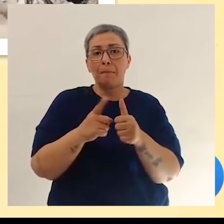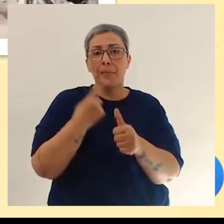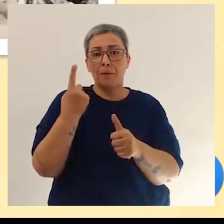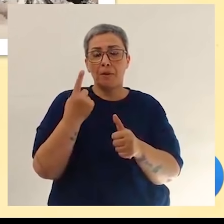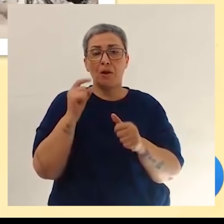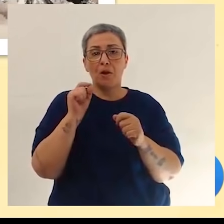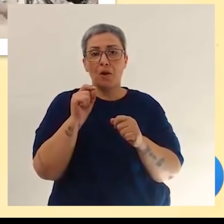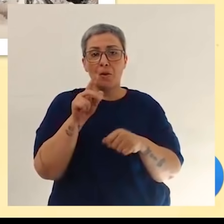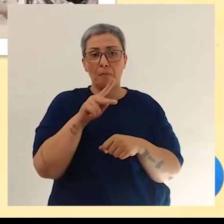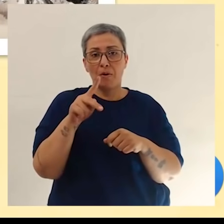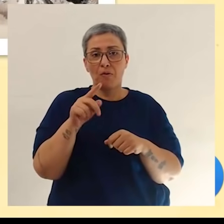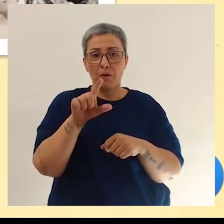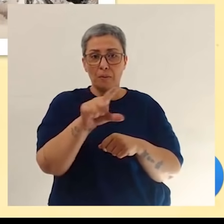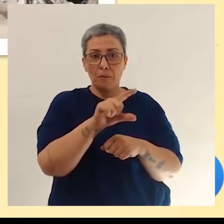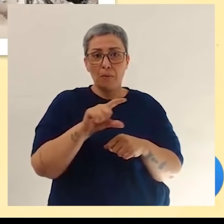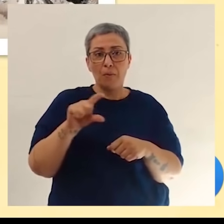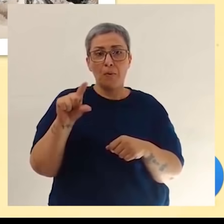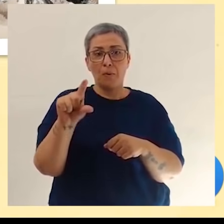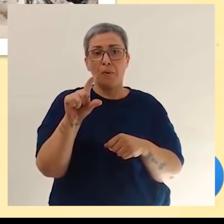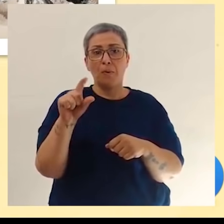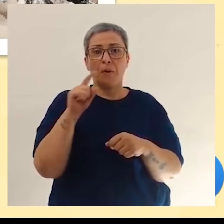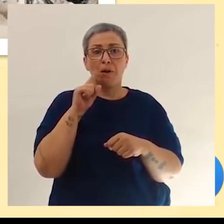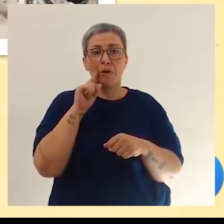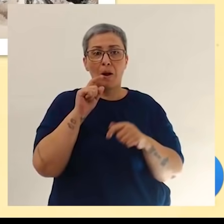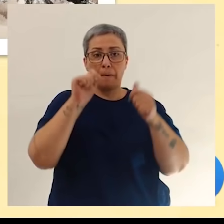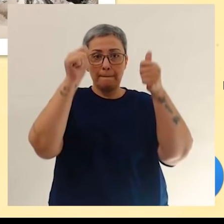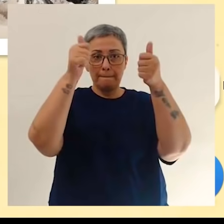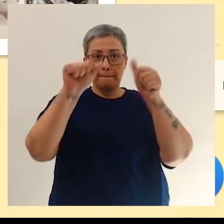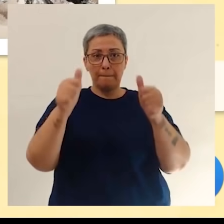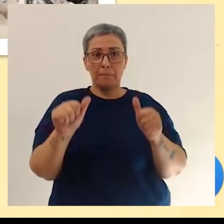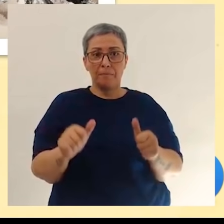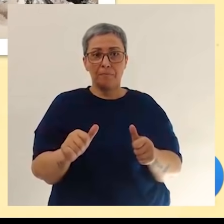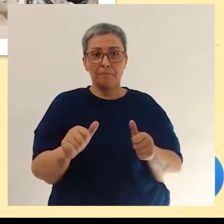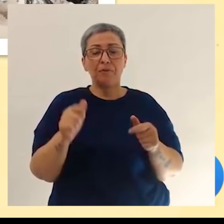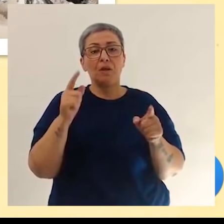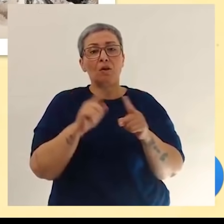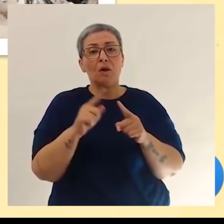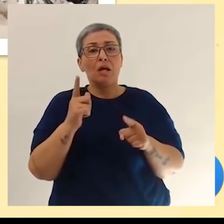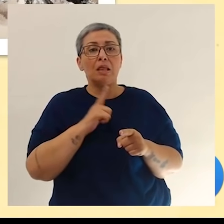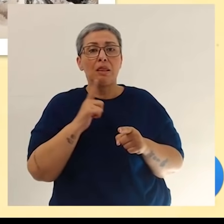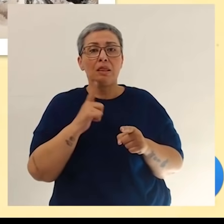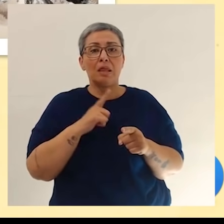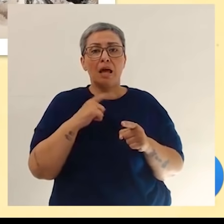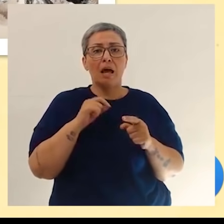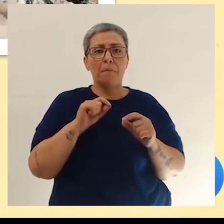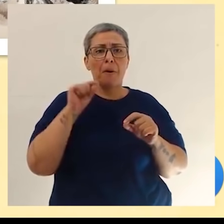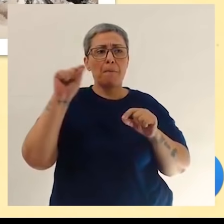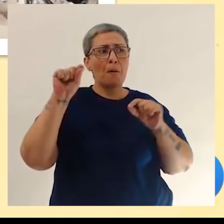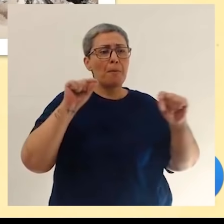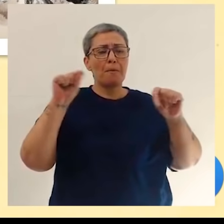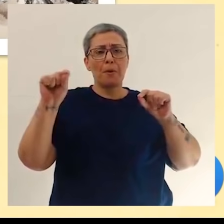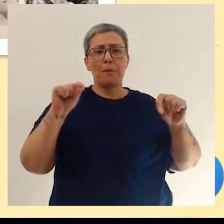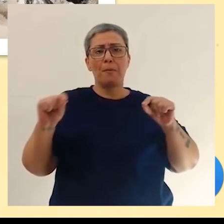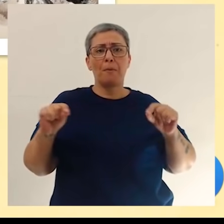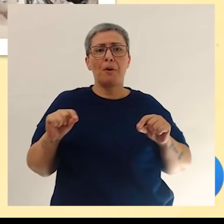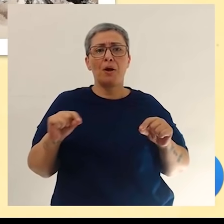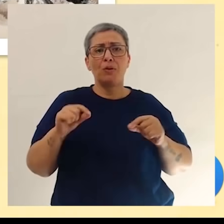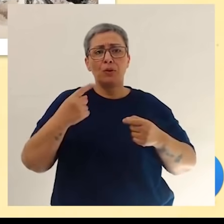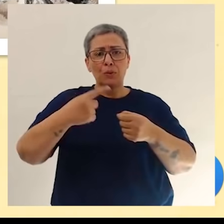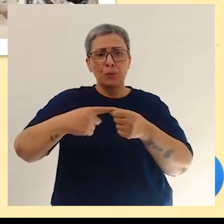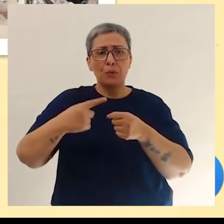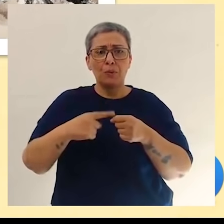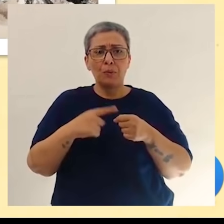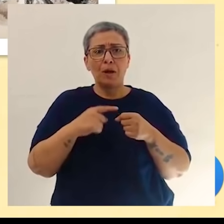Primeiro item que a Pro vai puxar aqui são estátuas. Então, nós temos espalhadas aí por todas